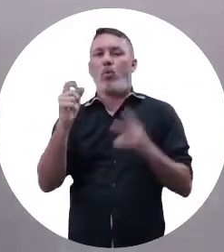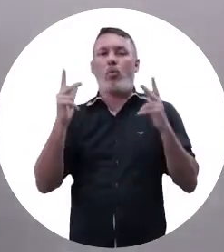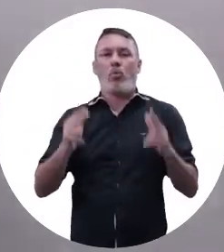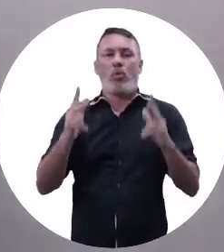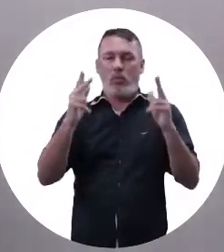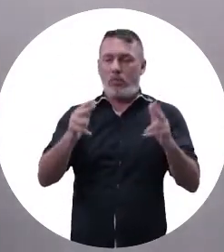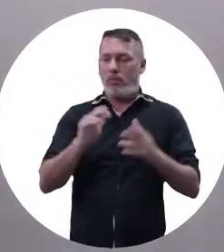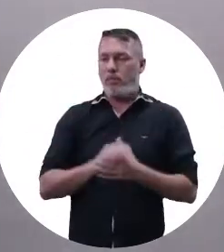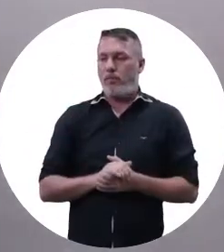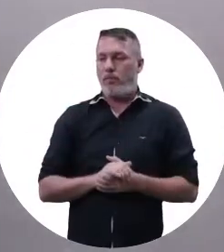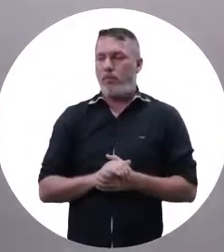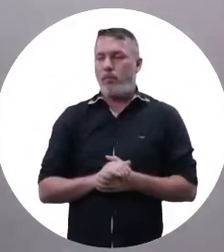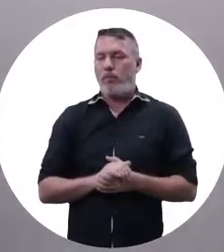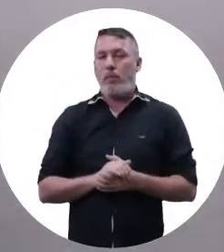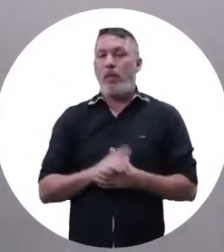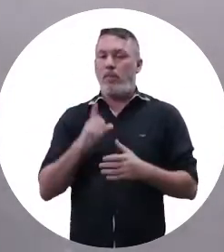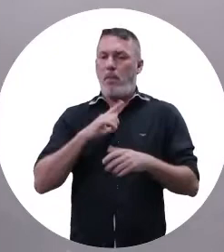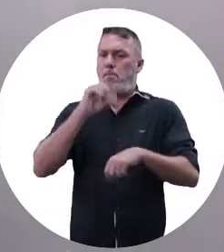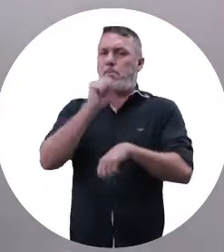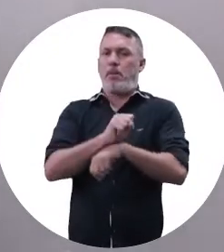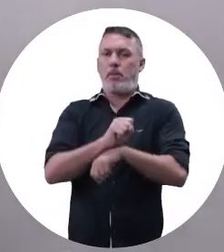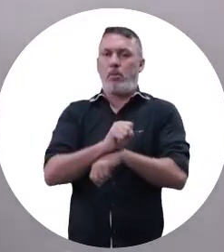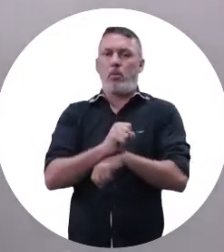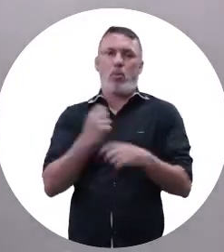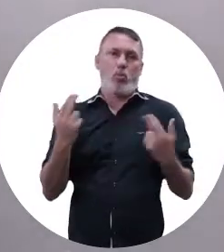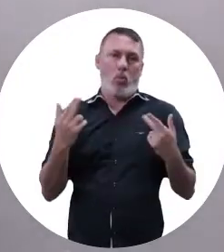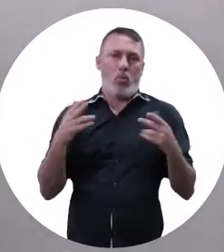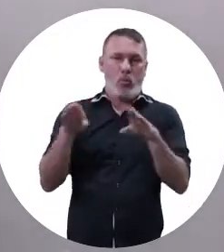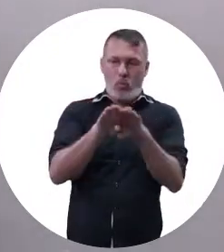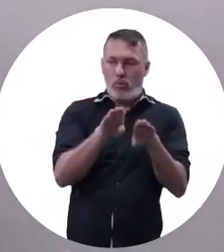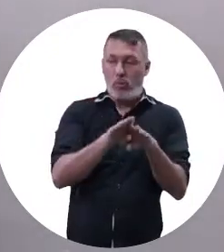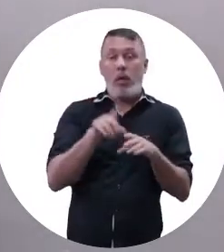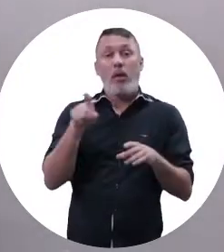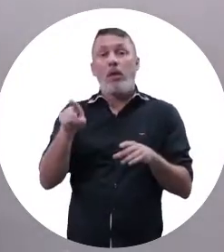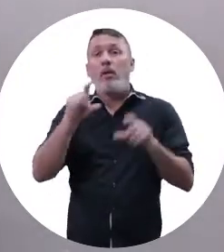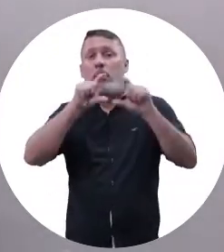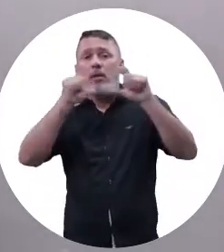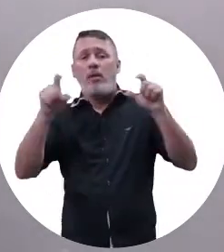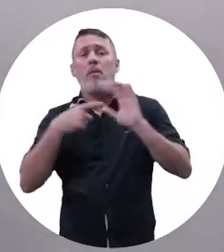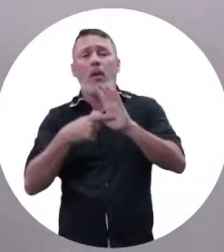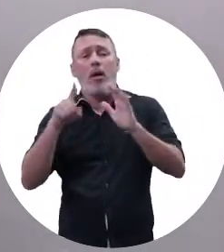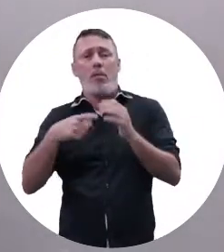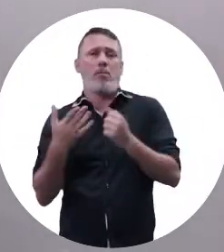7, 8 carbonos. Estável também. Essa aqui é a base